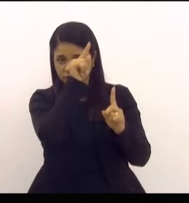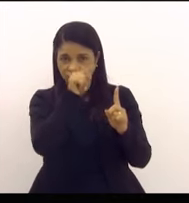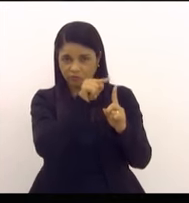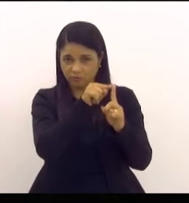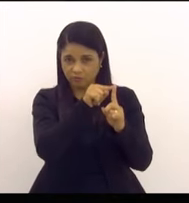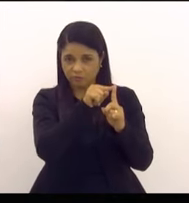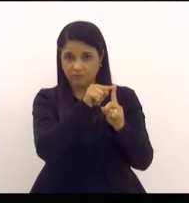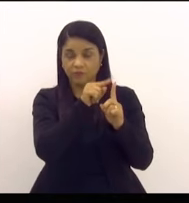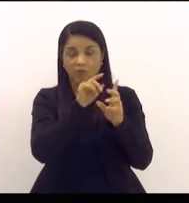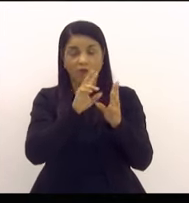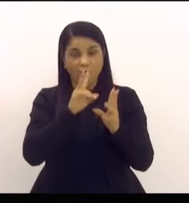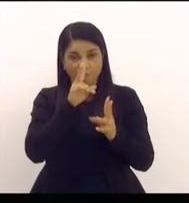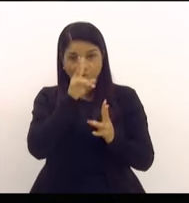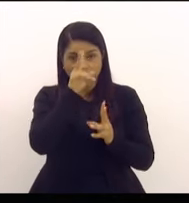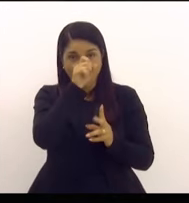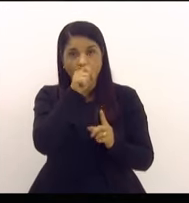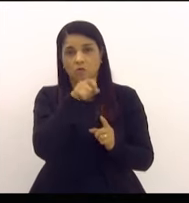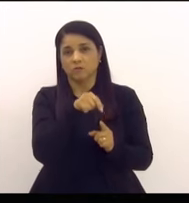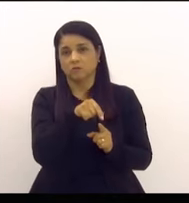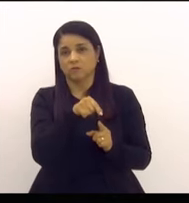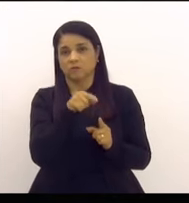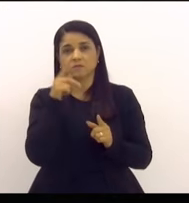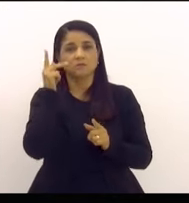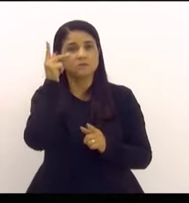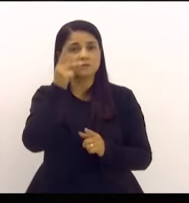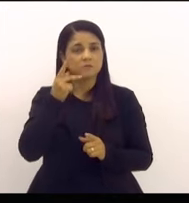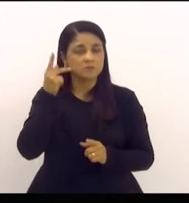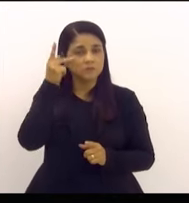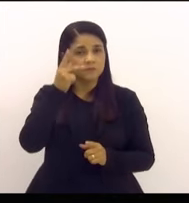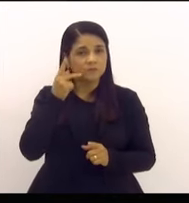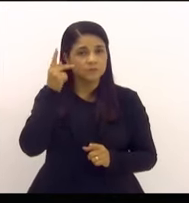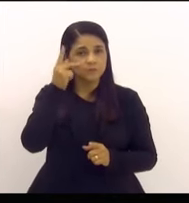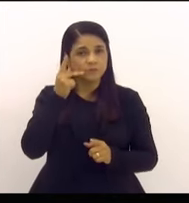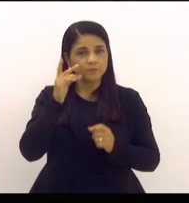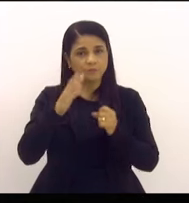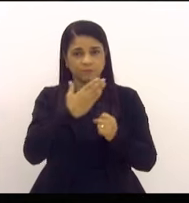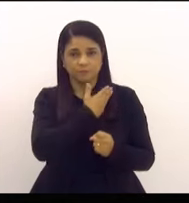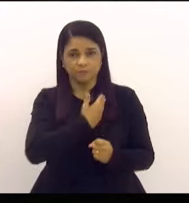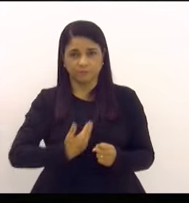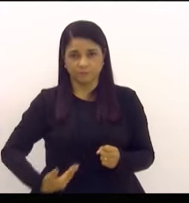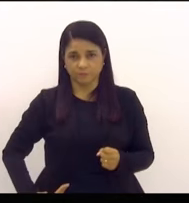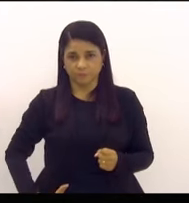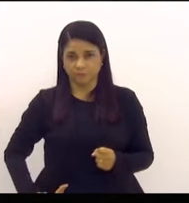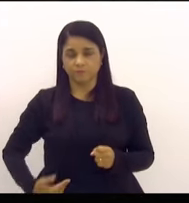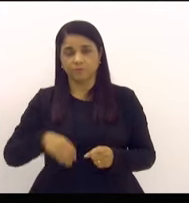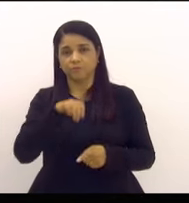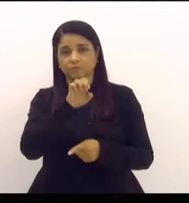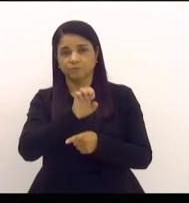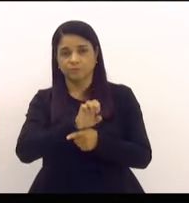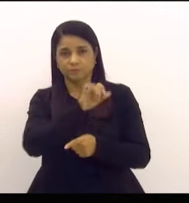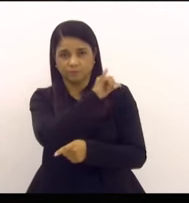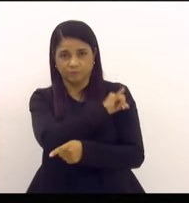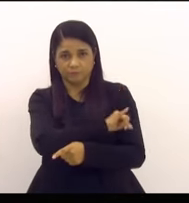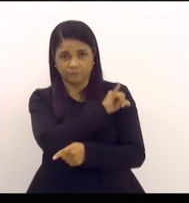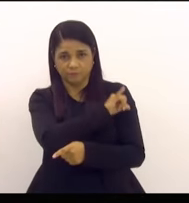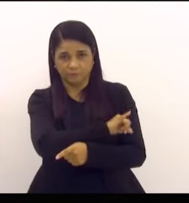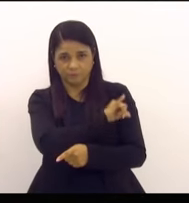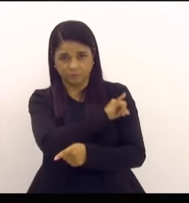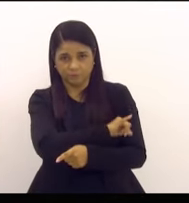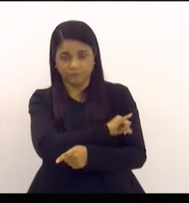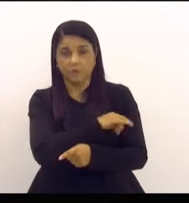visa fortalecer as políticas públicas do Estado do Rio de Janeiro. E por